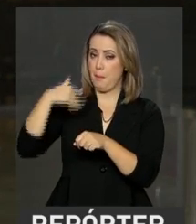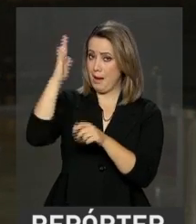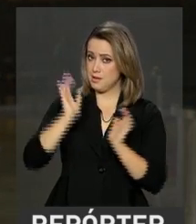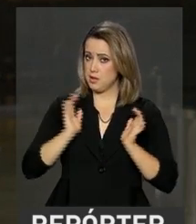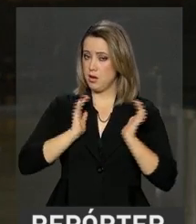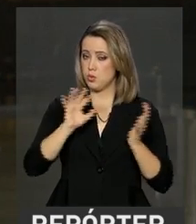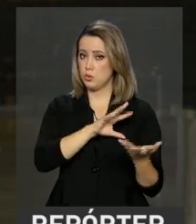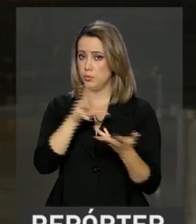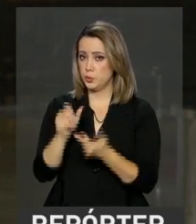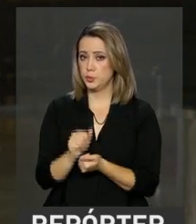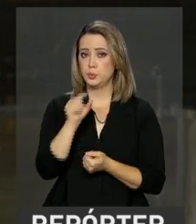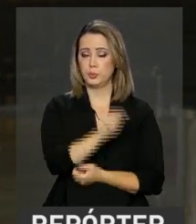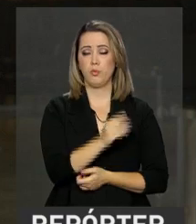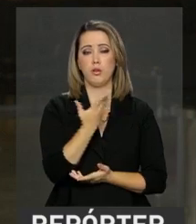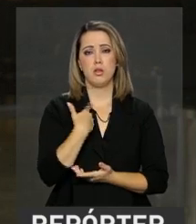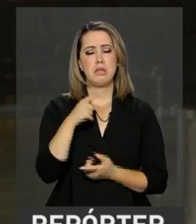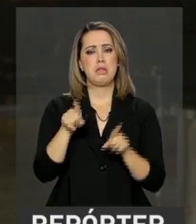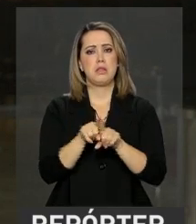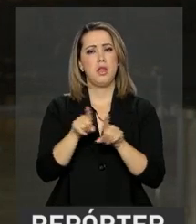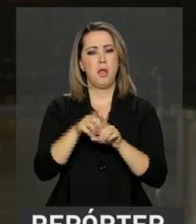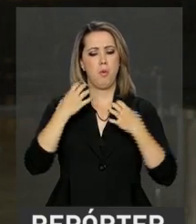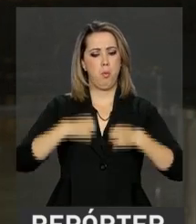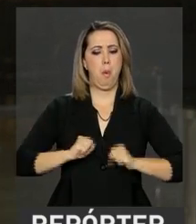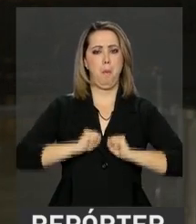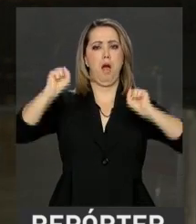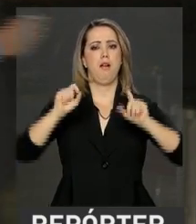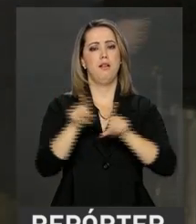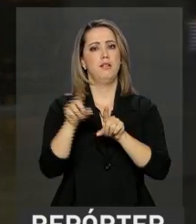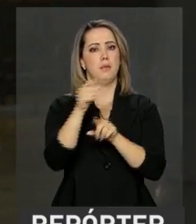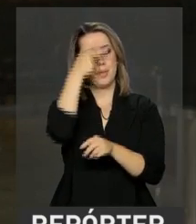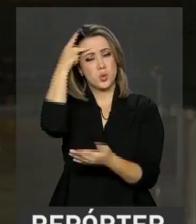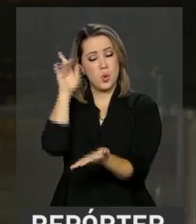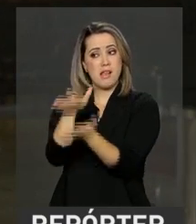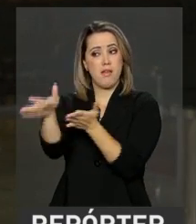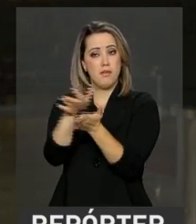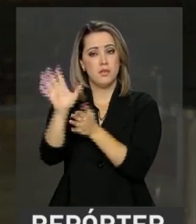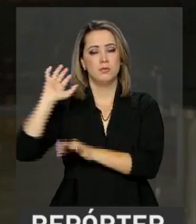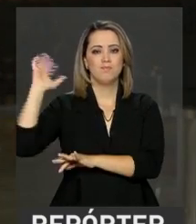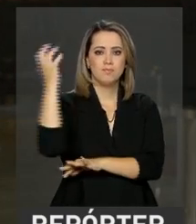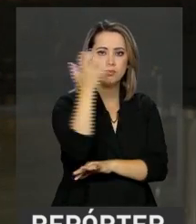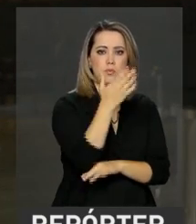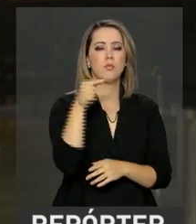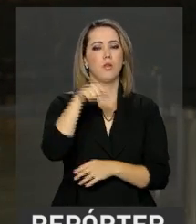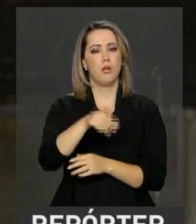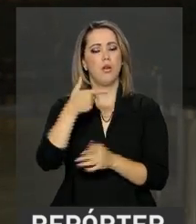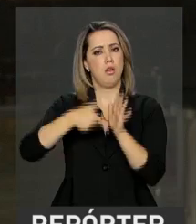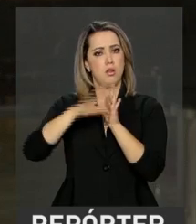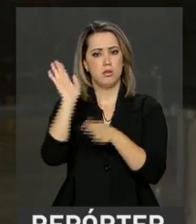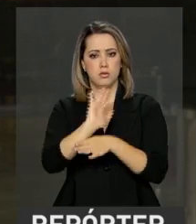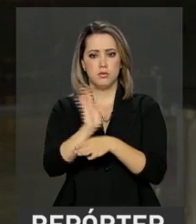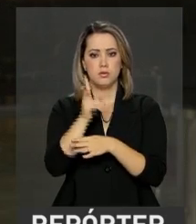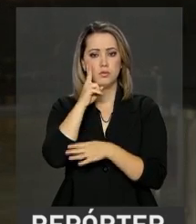mundo na pauta temas como terrorismo refugiados e meio ambiente na matéria da TV NBR